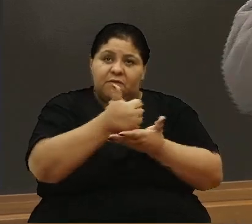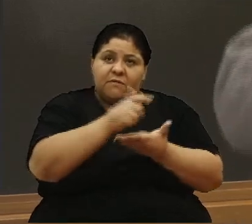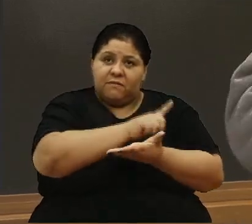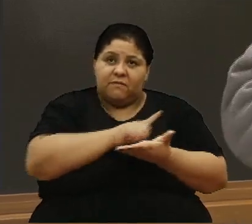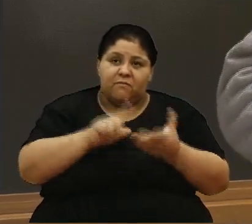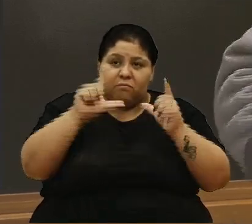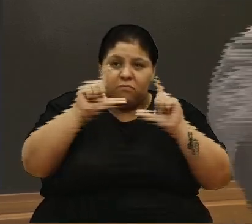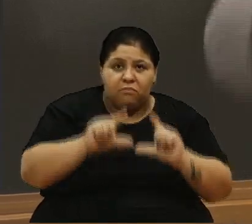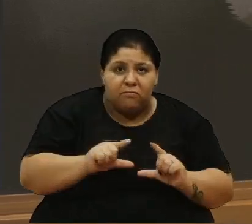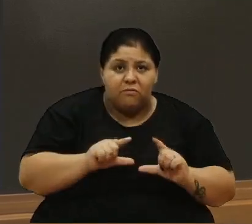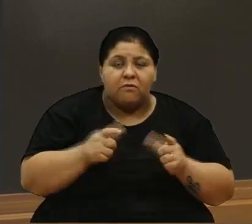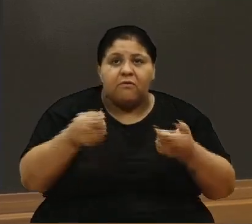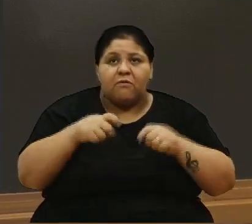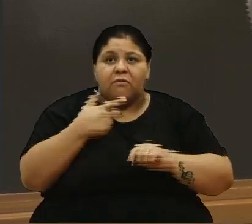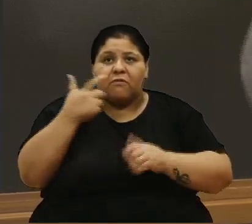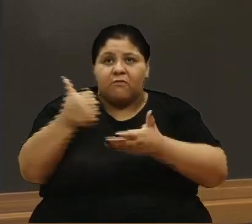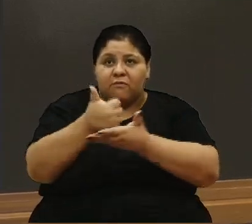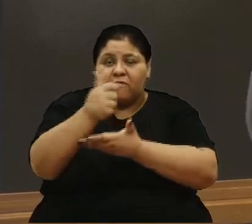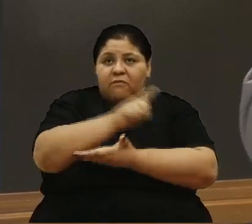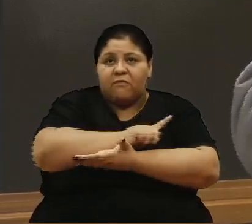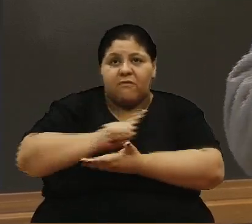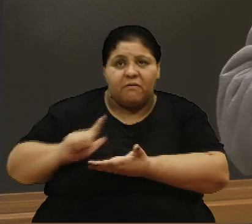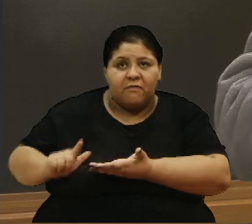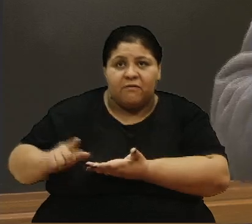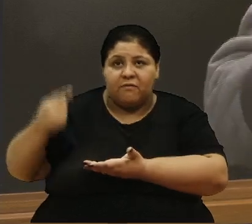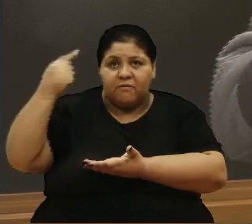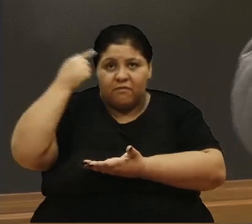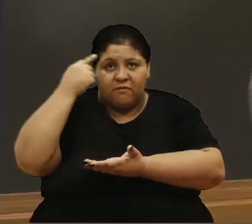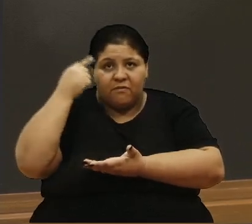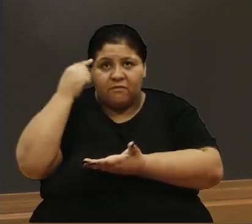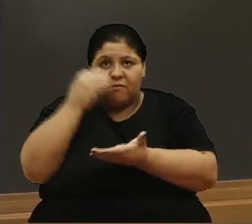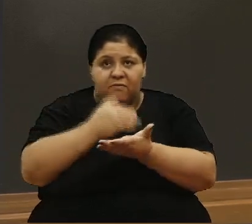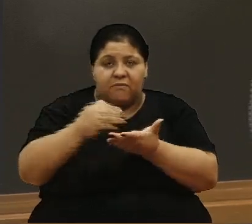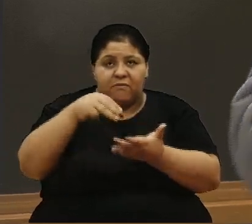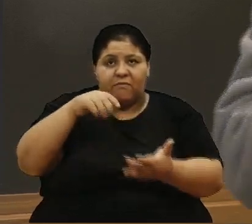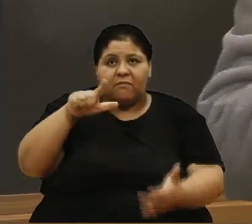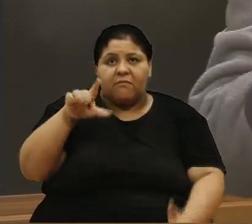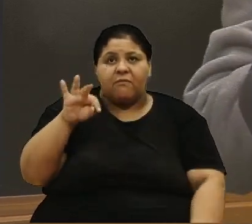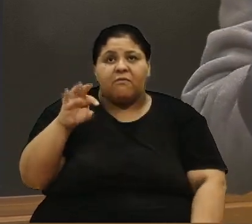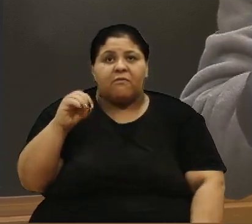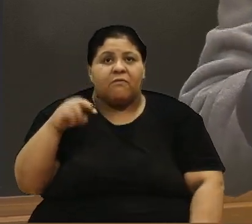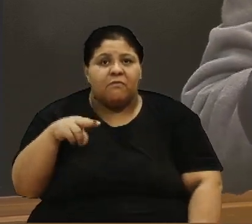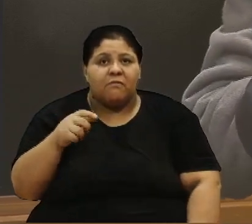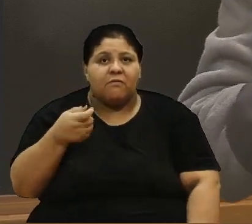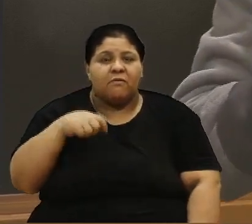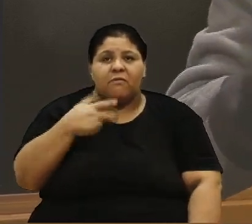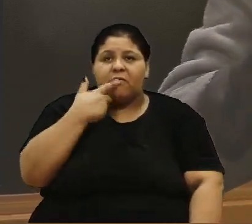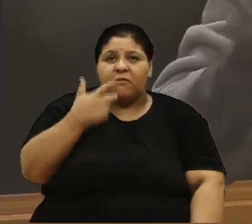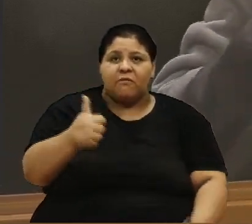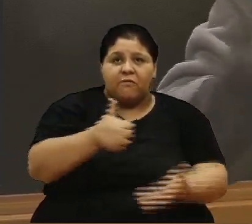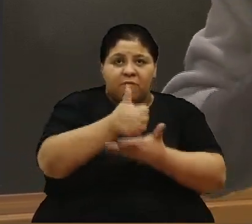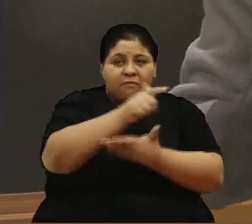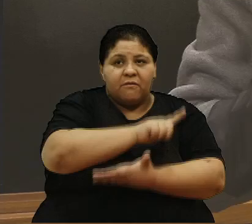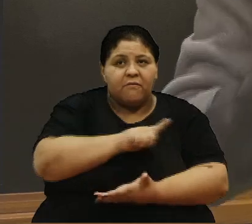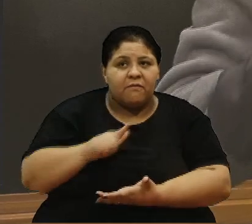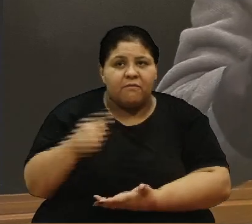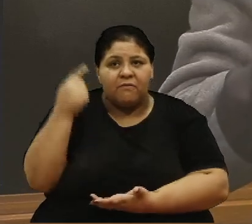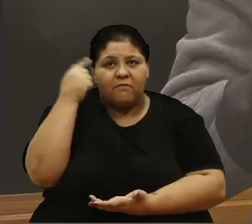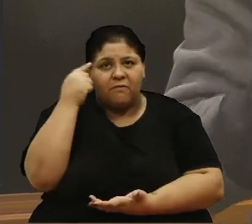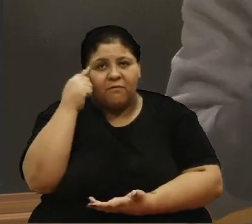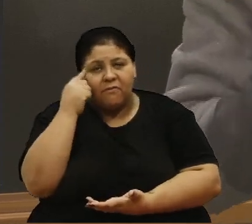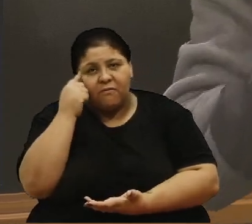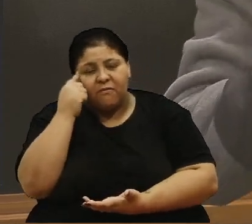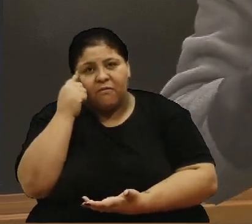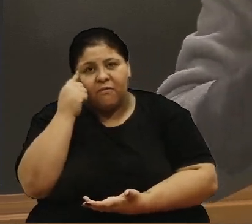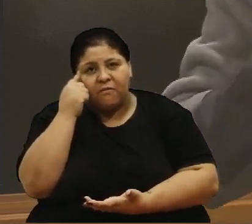preciso eu falar para o senhor o que a base do governo pensa sobre o secretário Milton. Não preciso eu falar para o senhor o que a base do governo pensa